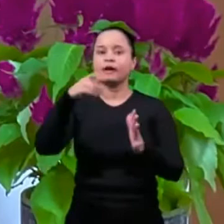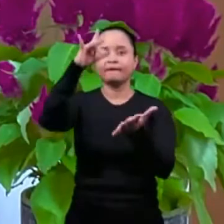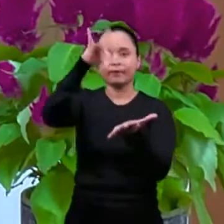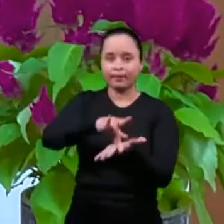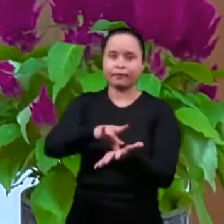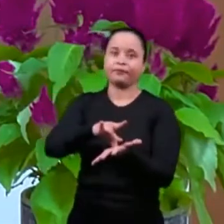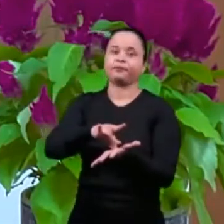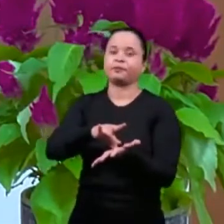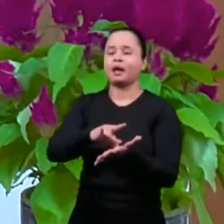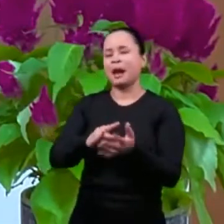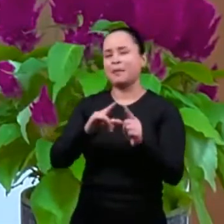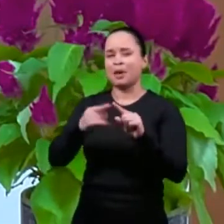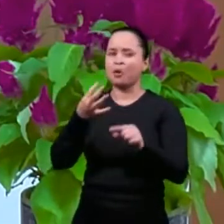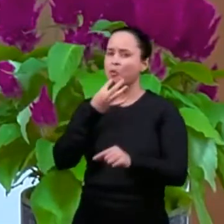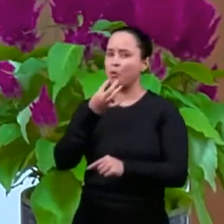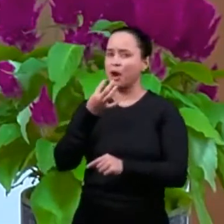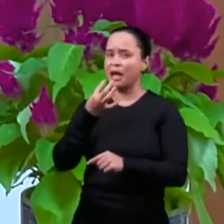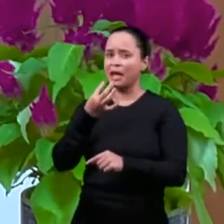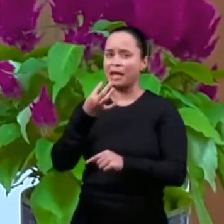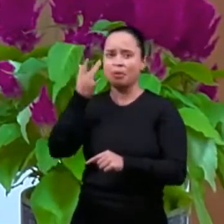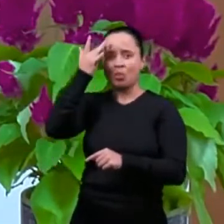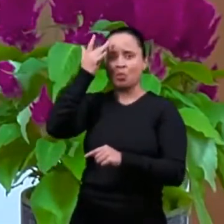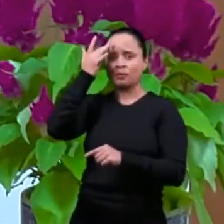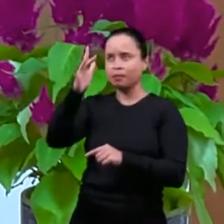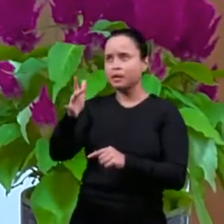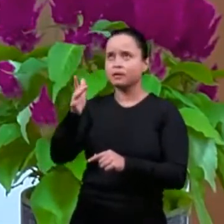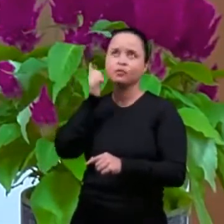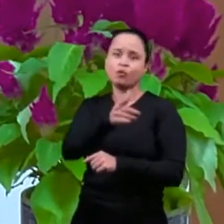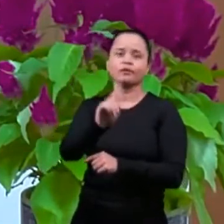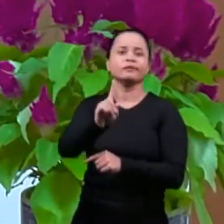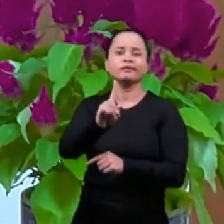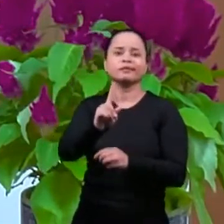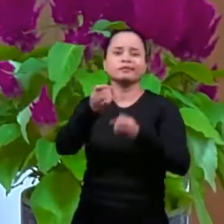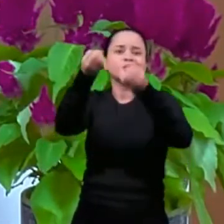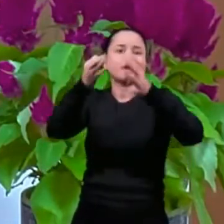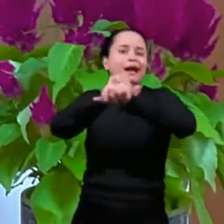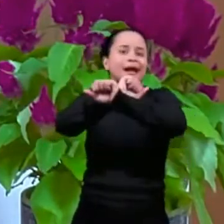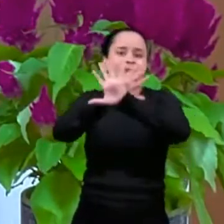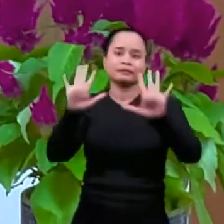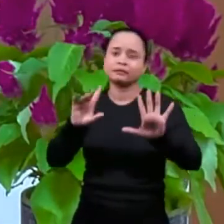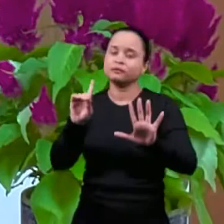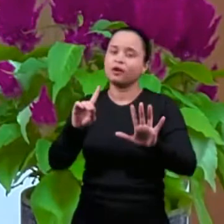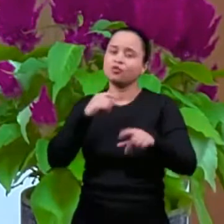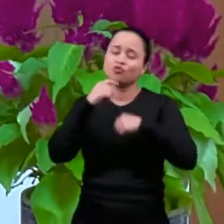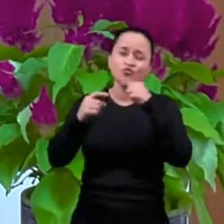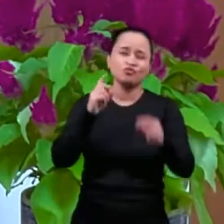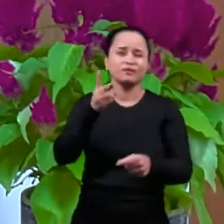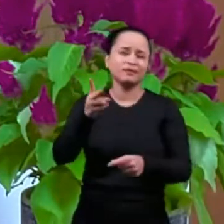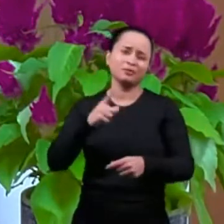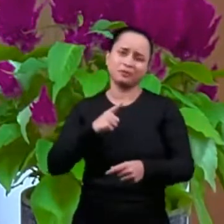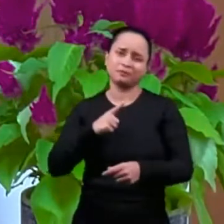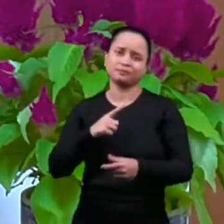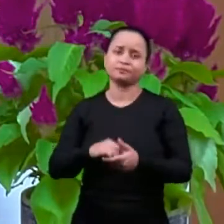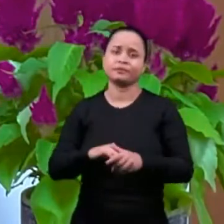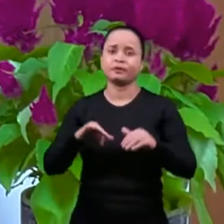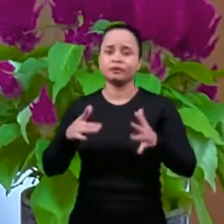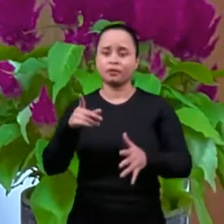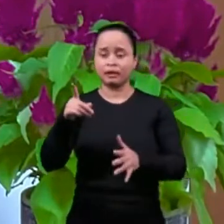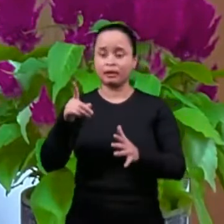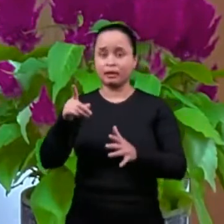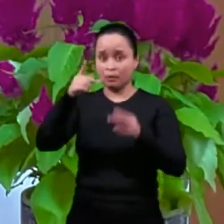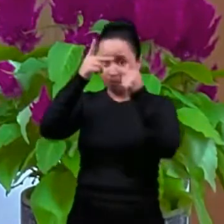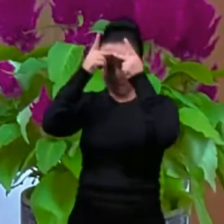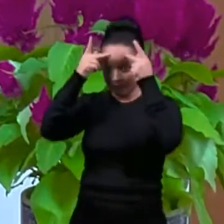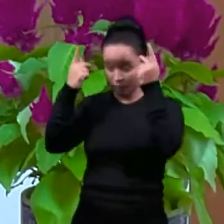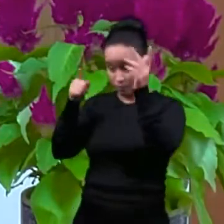conseguiam. Quando Pilatos se voltou para Jesus e perguntou o que é a verdade, ele queria que